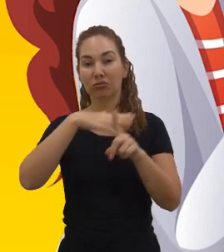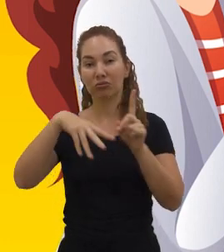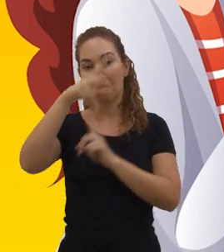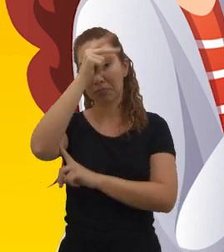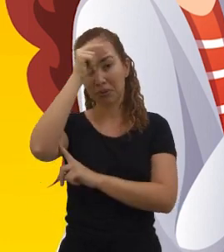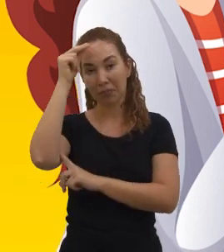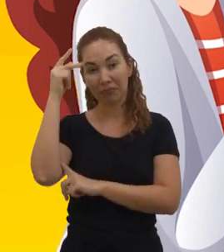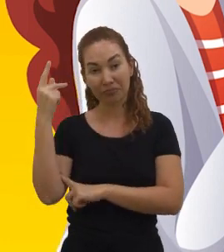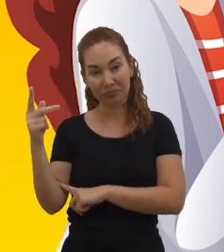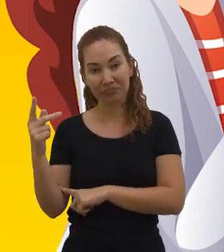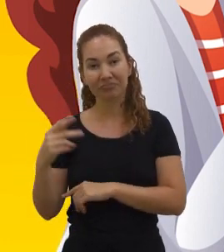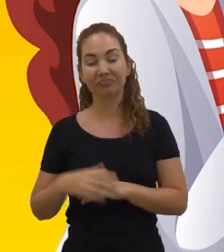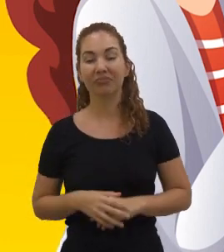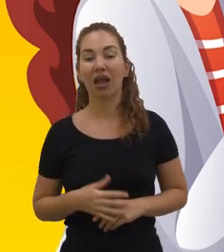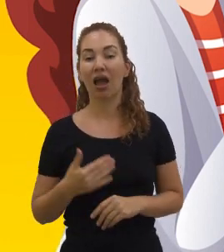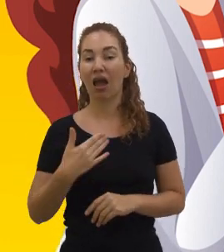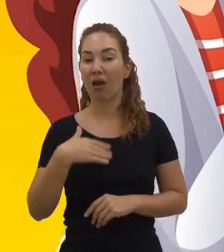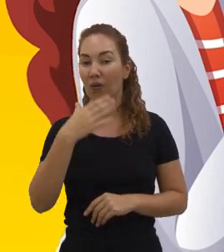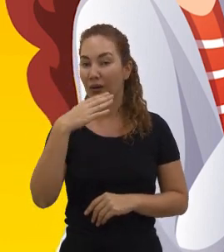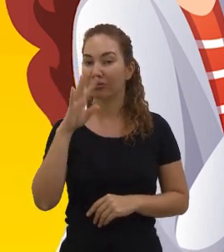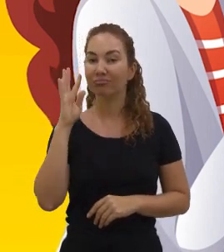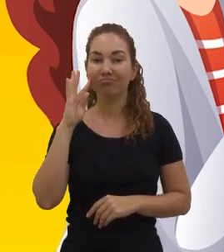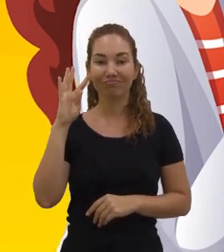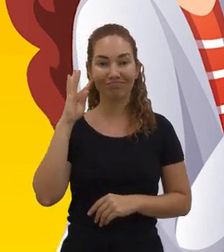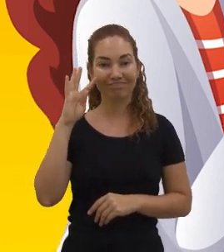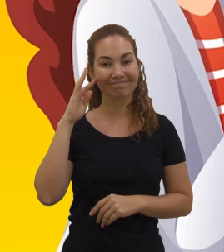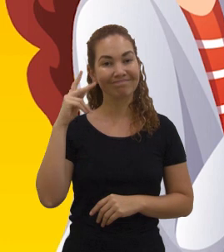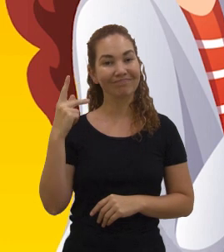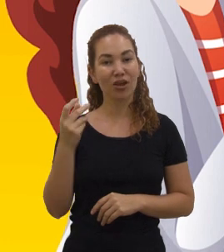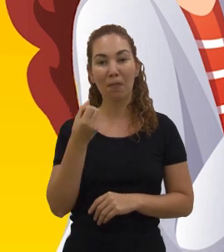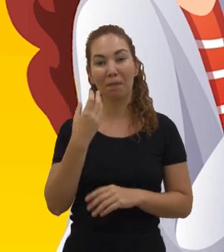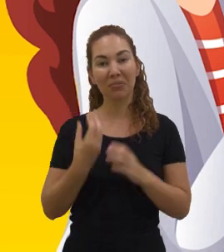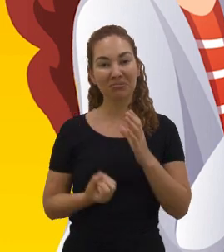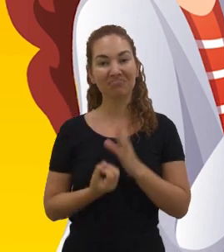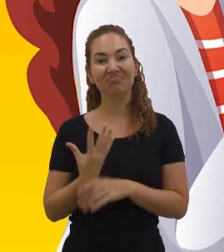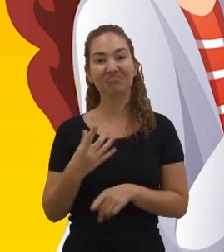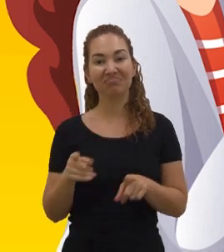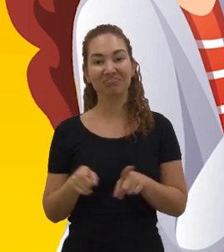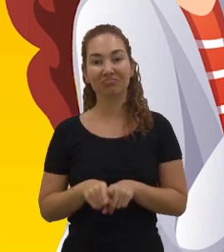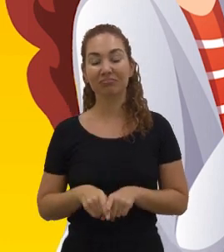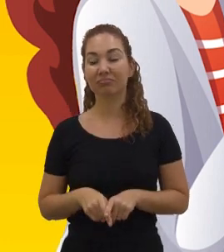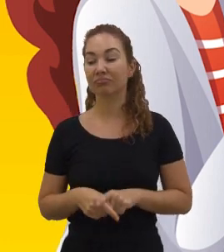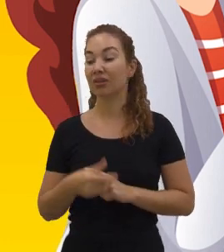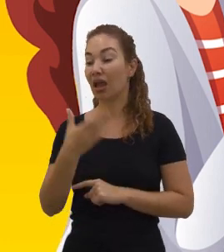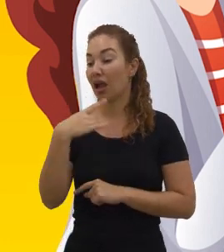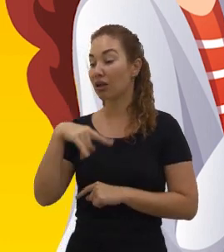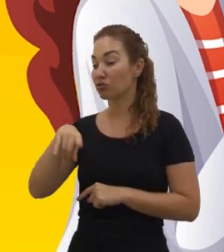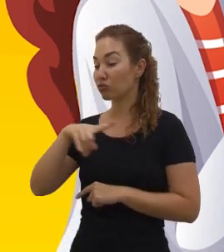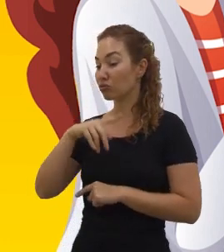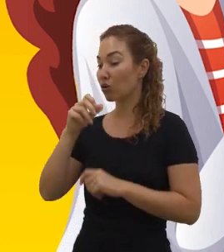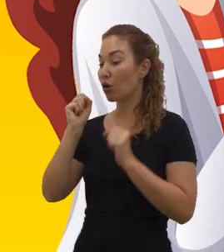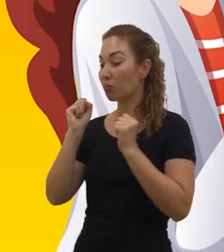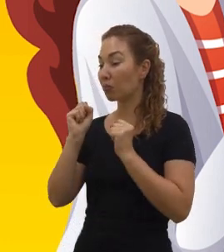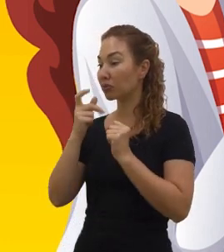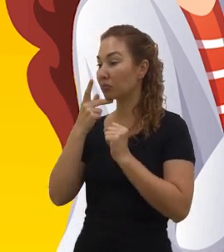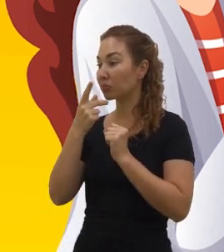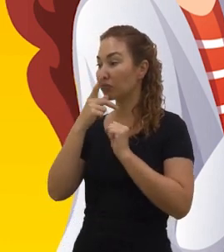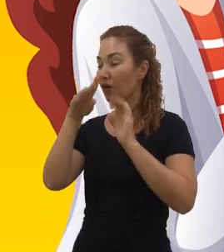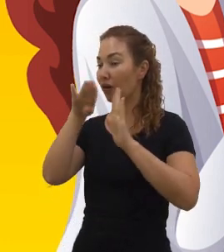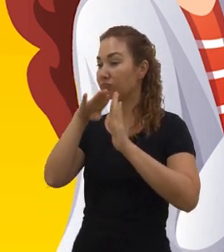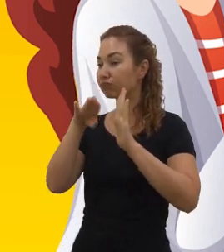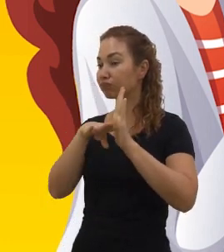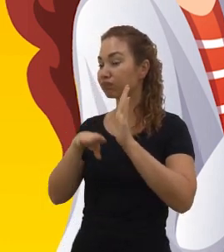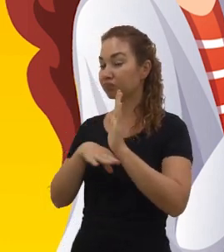de Florianópolis. Eu achei muito bonito esse trabalho aqui, muito bem elaborado. Acho que a gente podia até falar os tópicos, né? Tipo, pelo menos